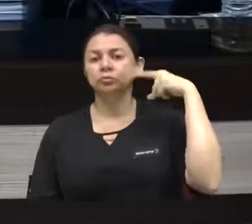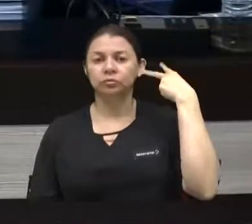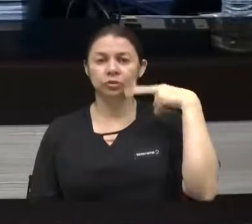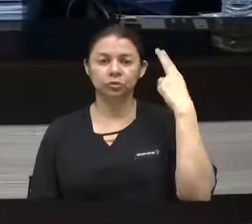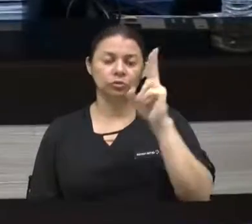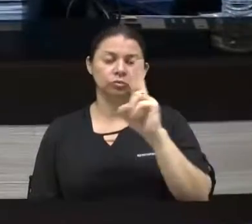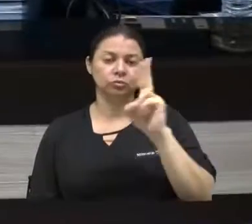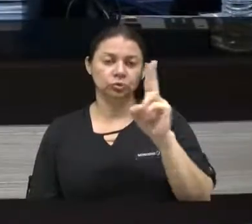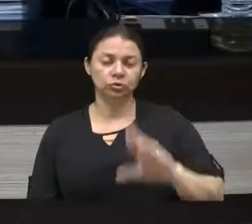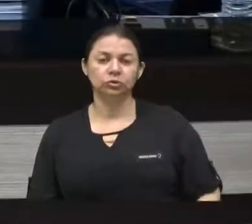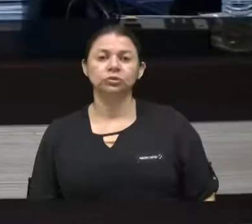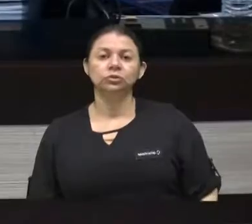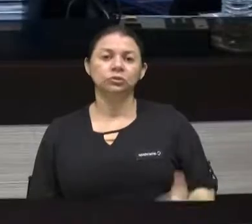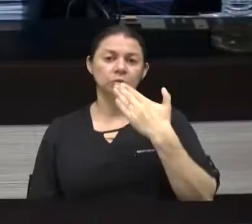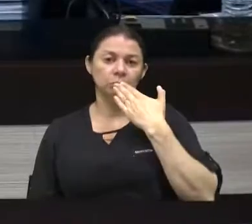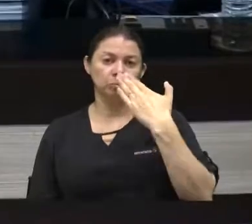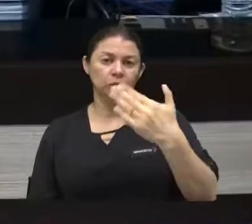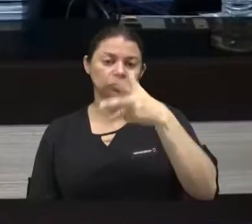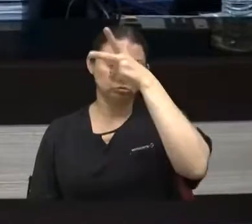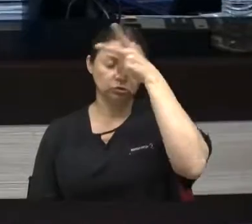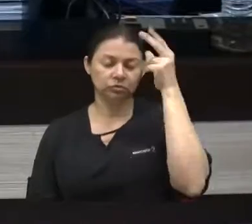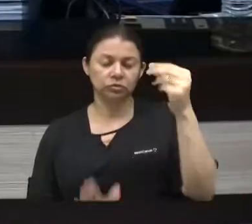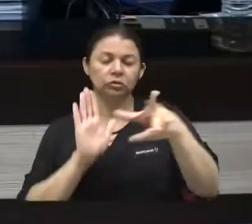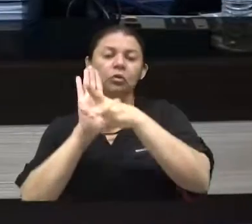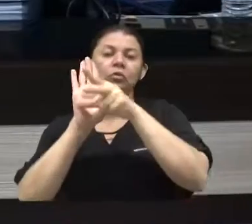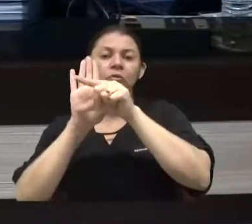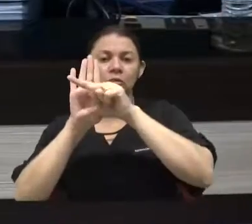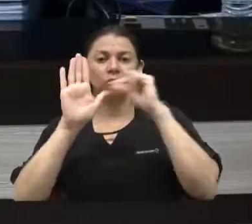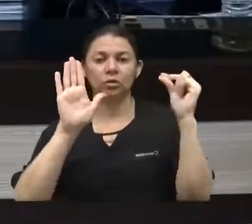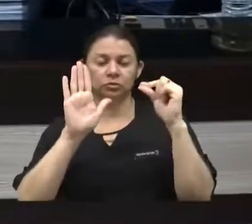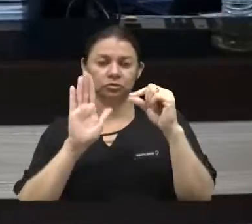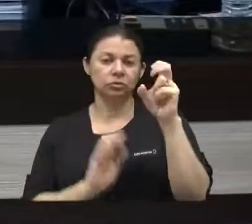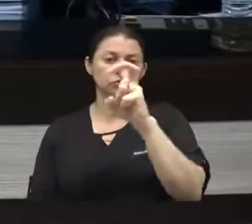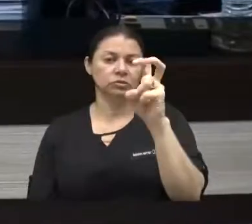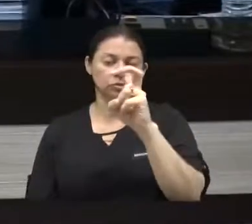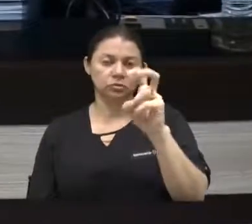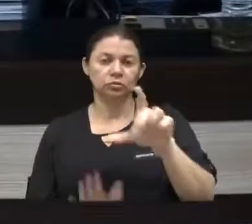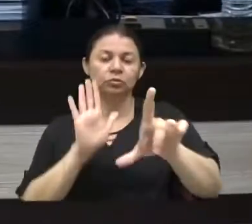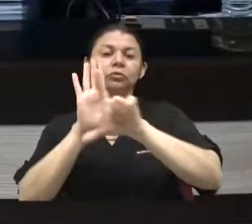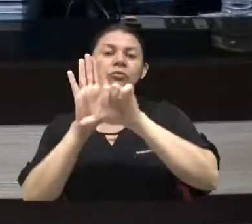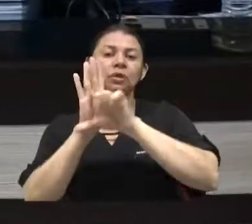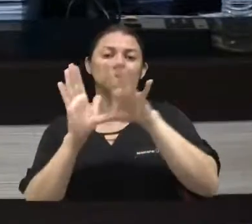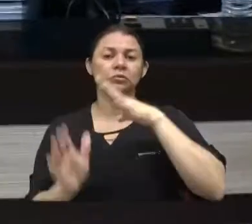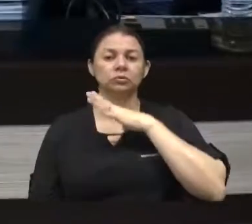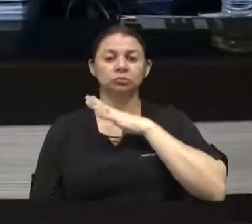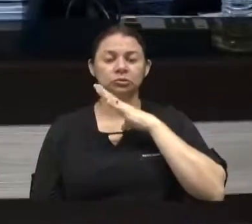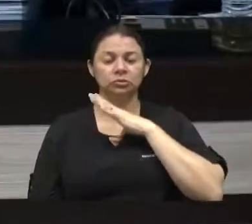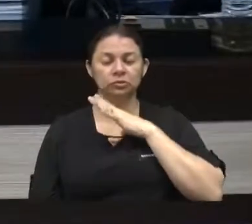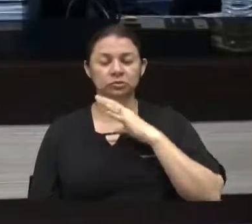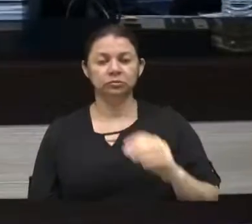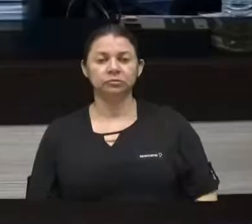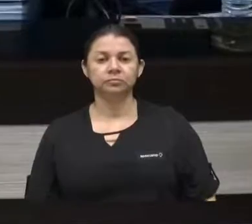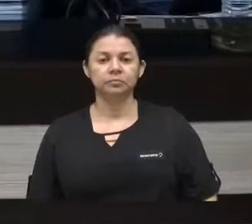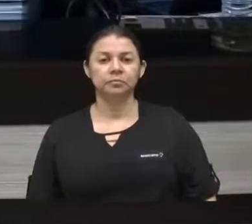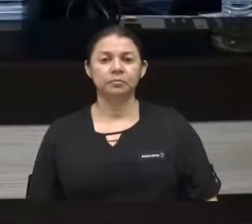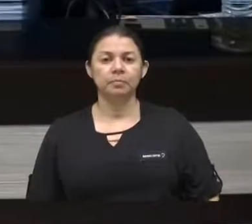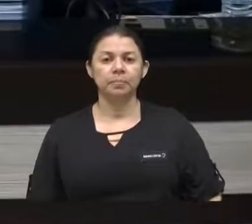de urgência, de conformidade com o artigo 55 da Lei Orgânica do Município, Mário Celso Botion, Prefeito Municipal.